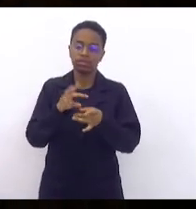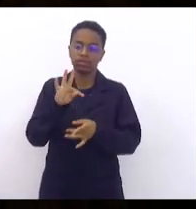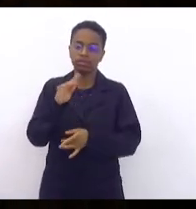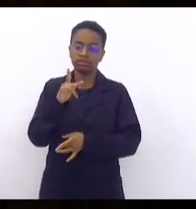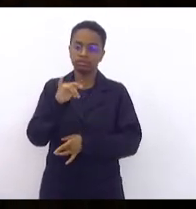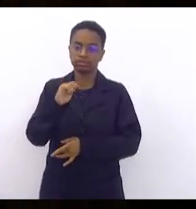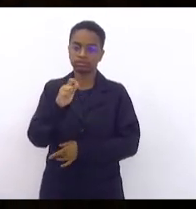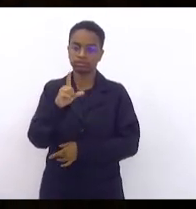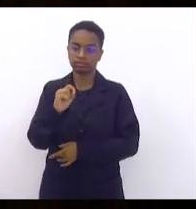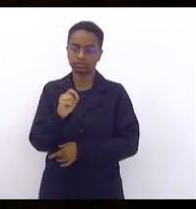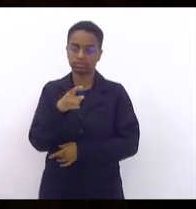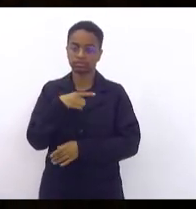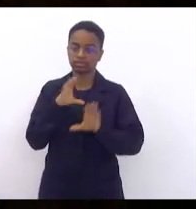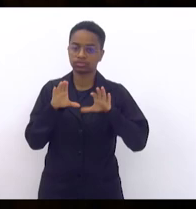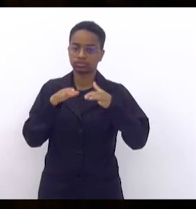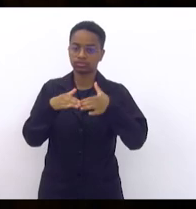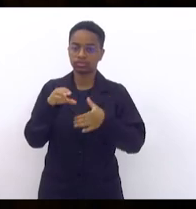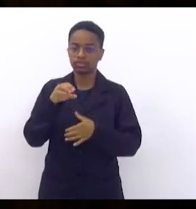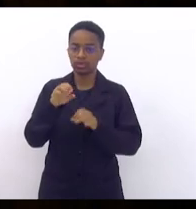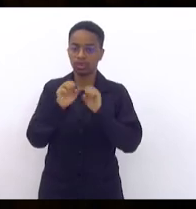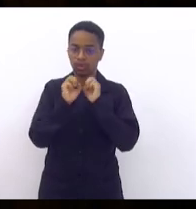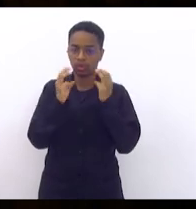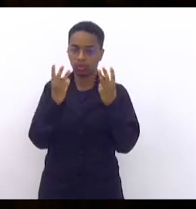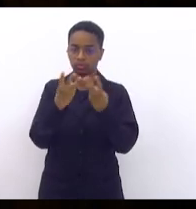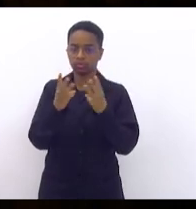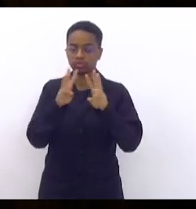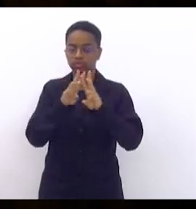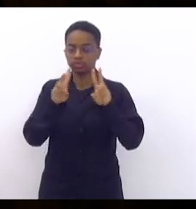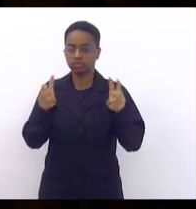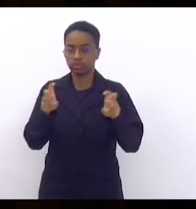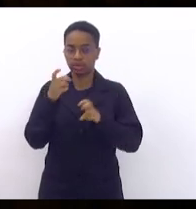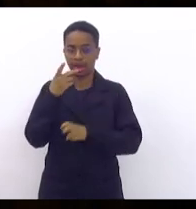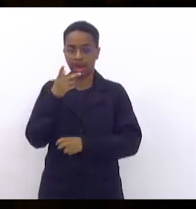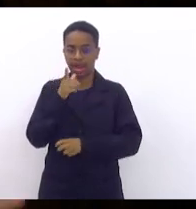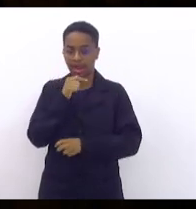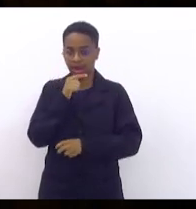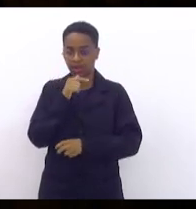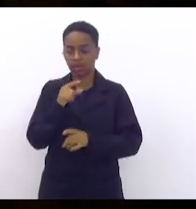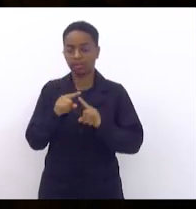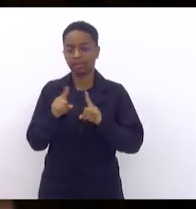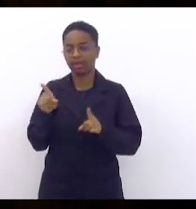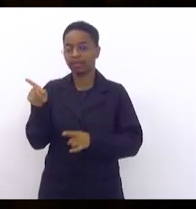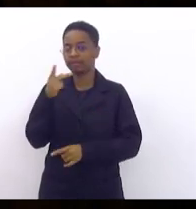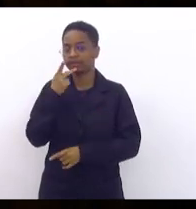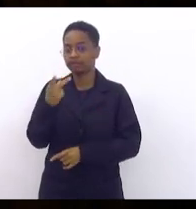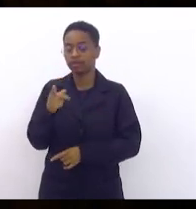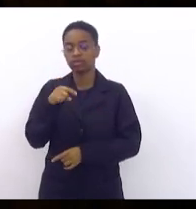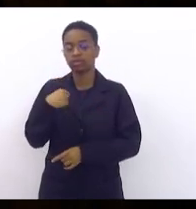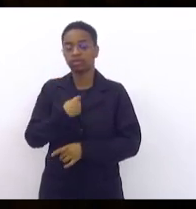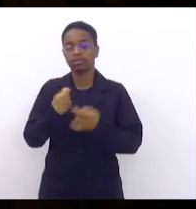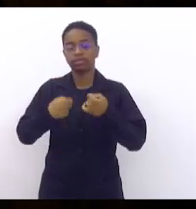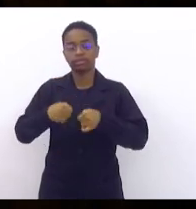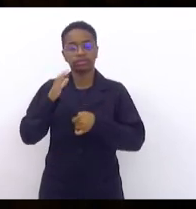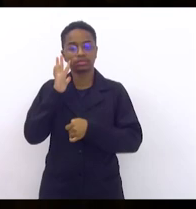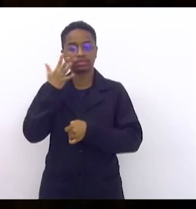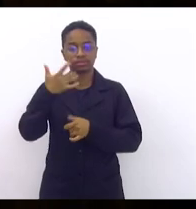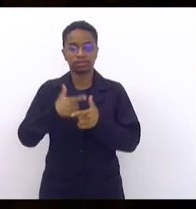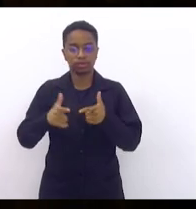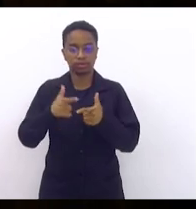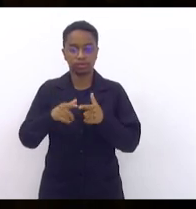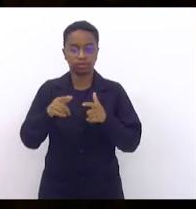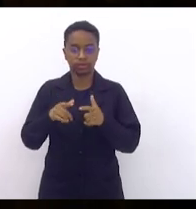sobre água em março desse ano e Thiago parou e falou assim precisamos resolver o problema das sacolinhas plásticas